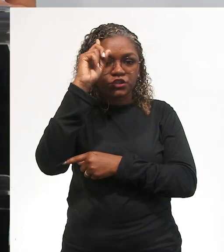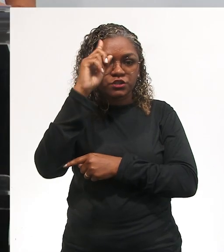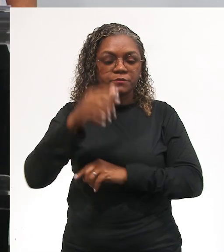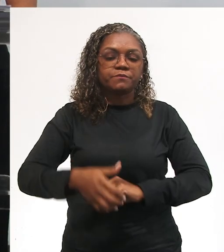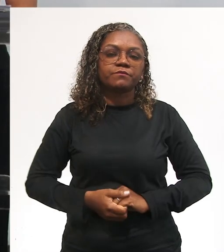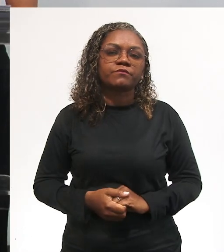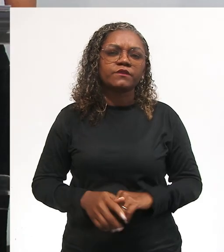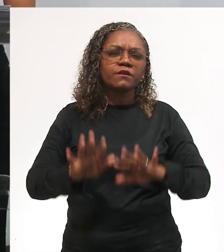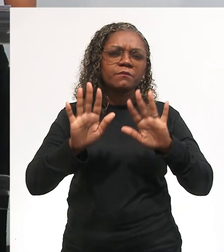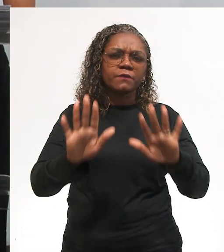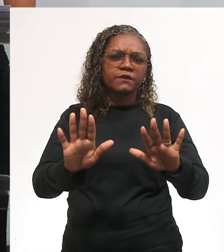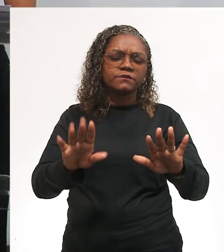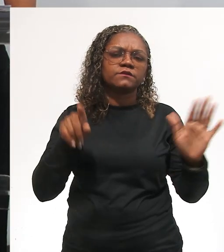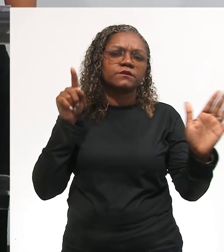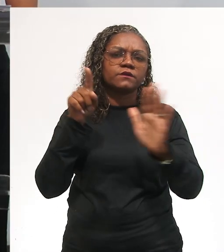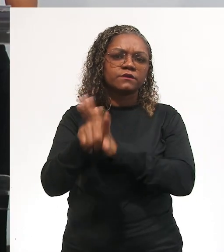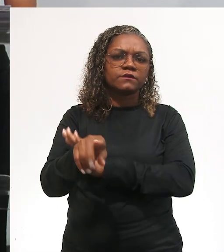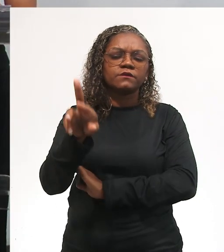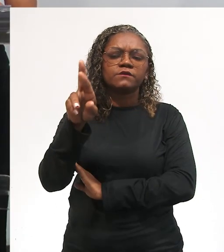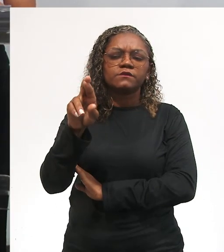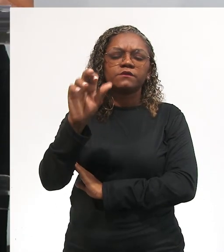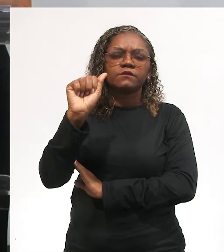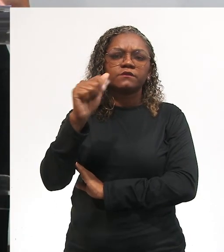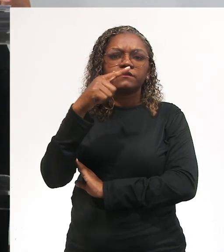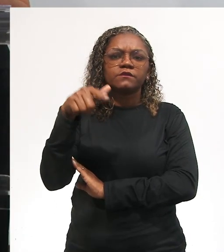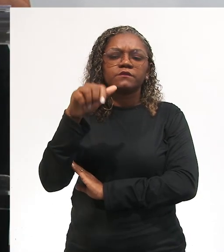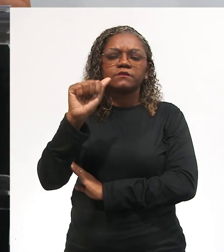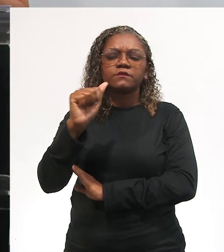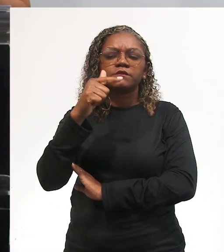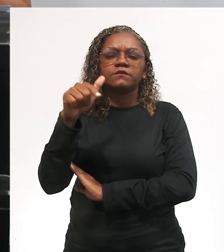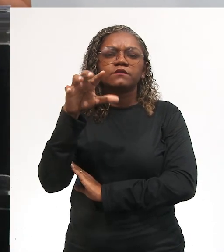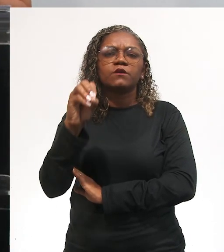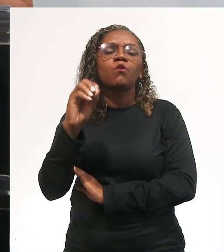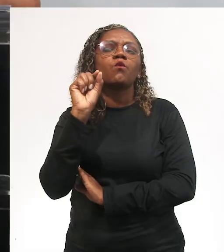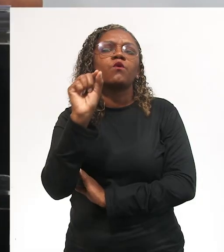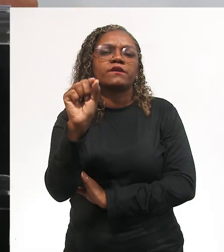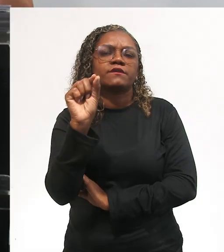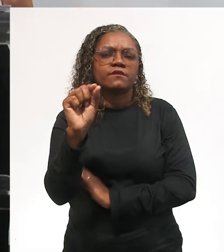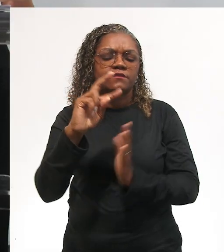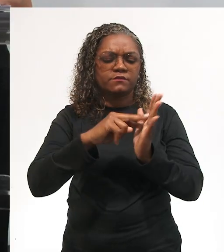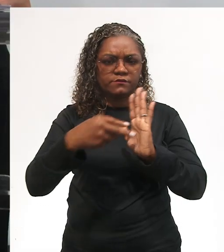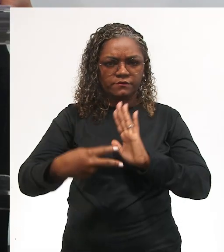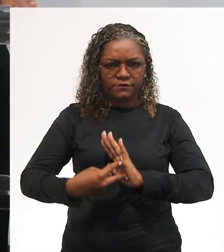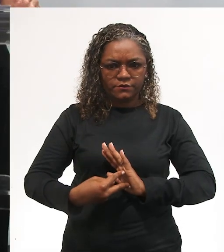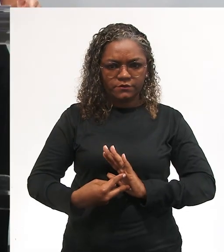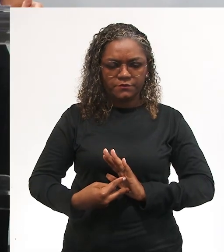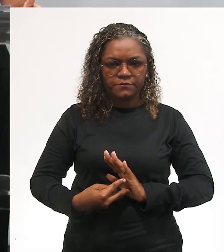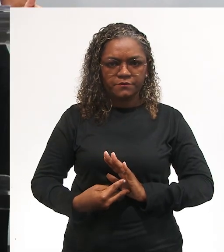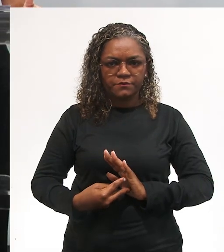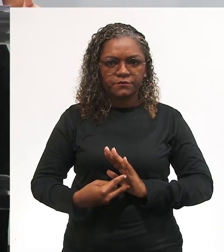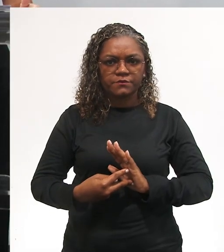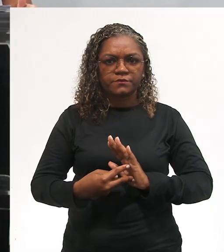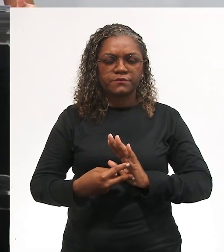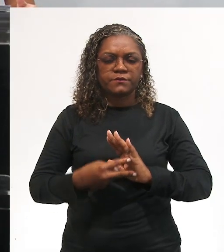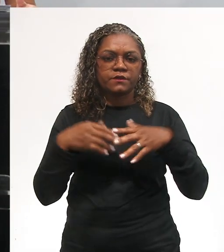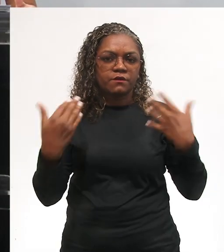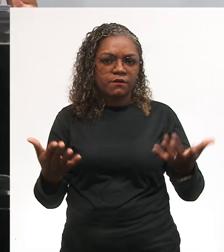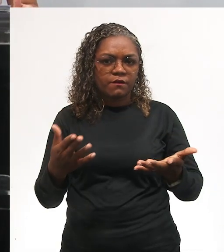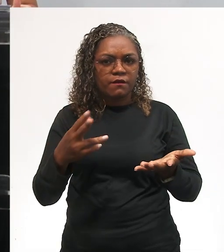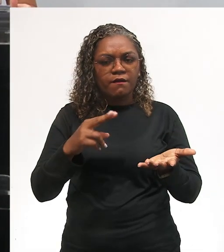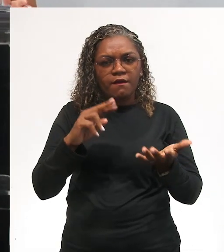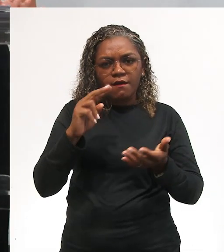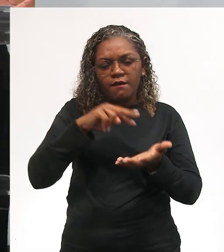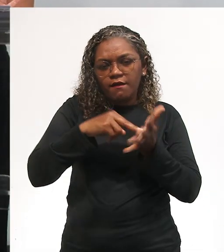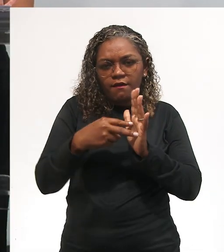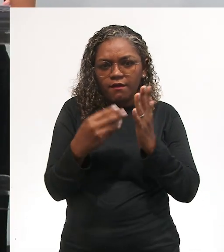Alguns de vocês já conhecem alguns tipos de razão que nós temos no nosso dia a dia, né? A razão em si é quando nós